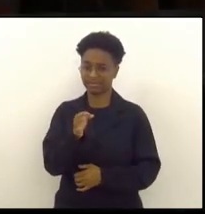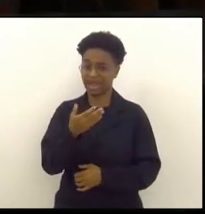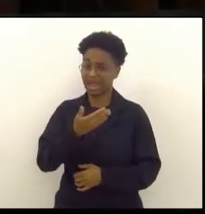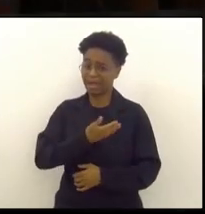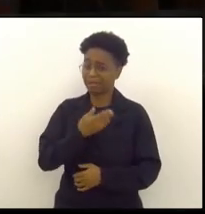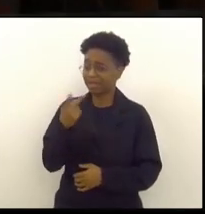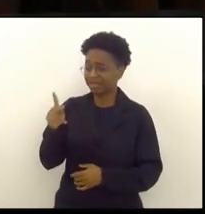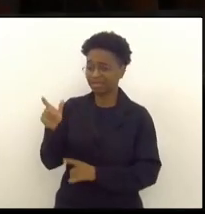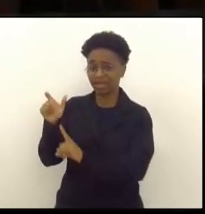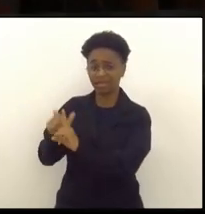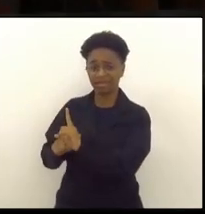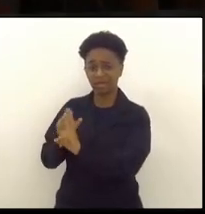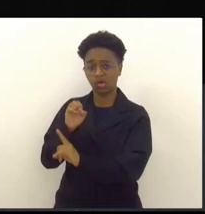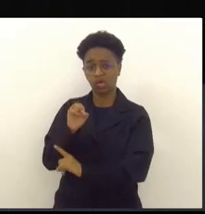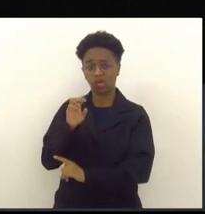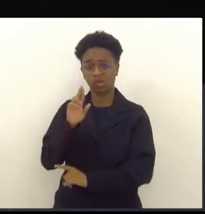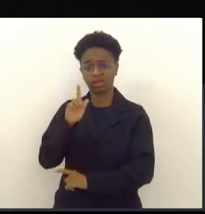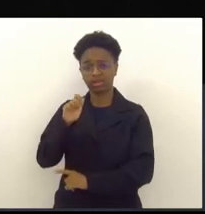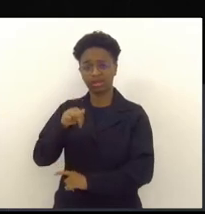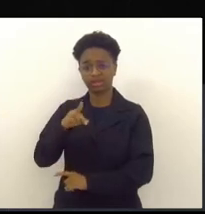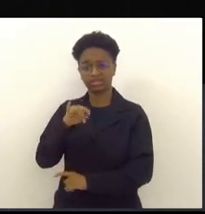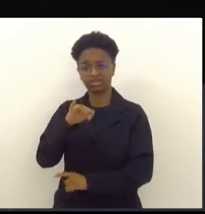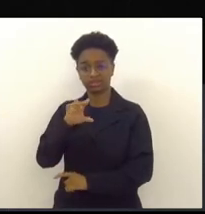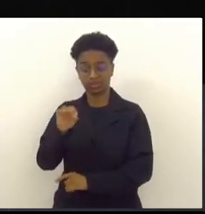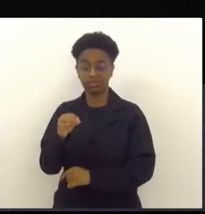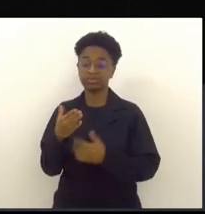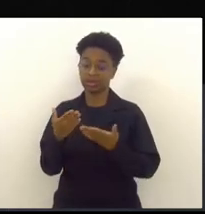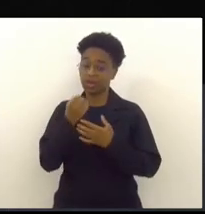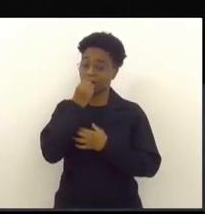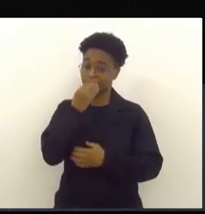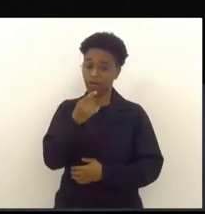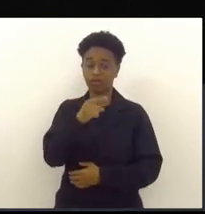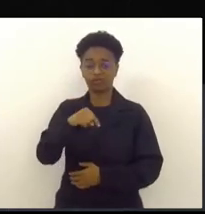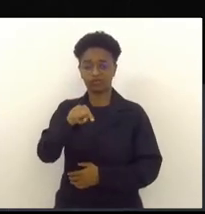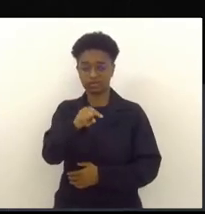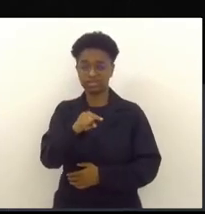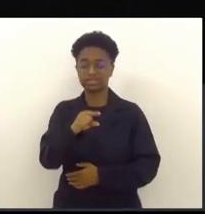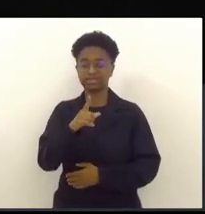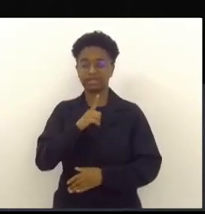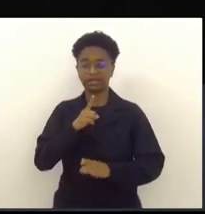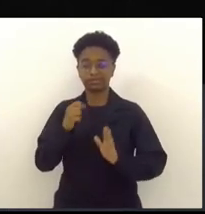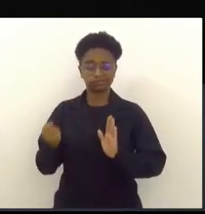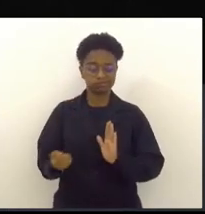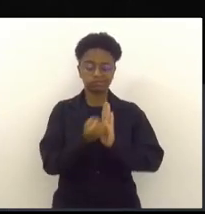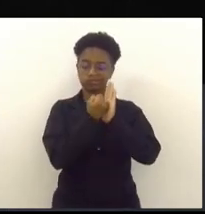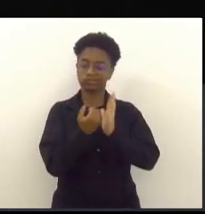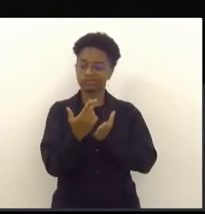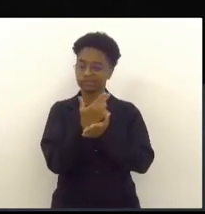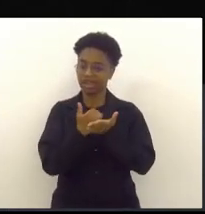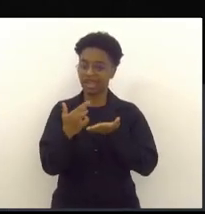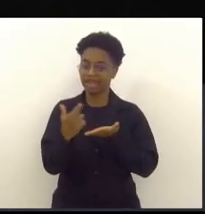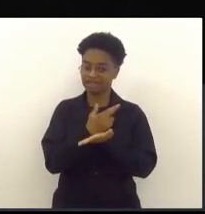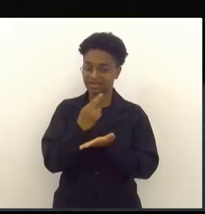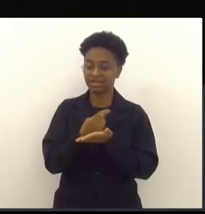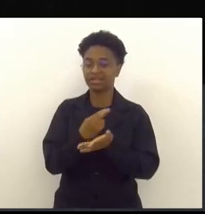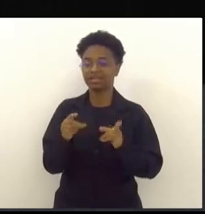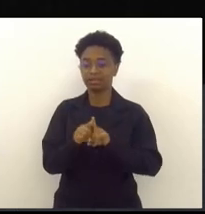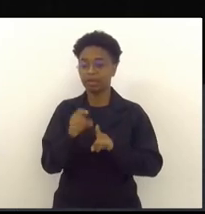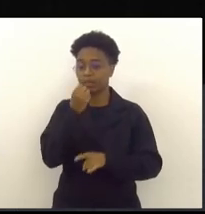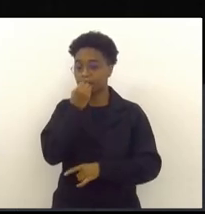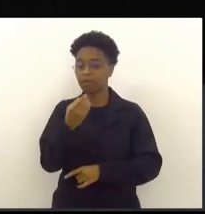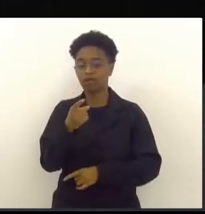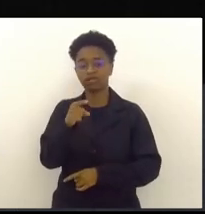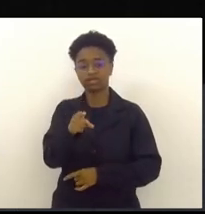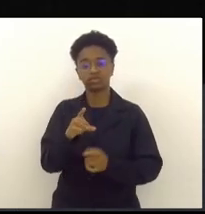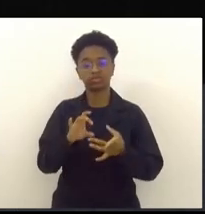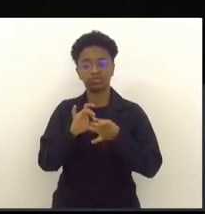amiga dessa figura. Que bom que o senhor está imortalizado na revista, mas que bom que o senhor está aqui com a gente para contar essa história.